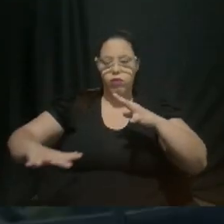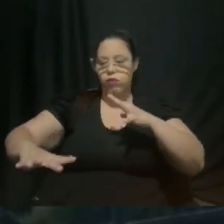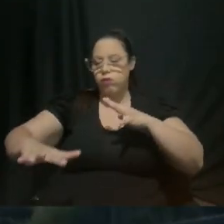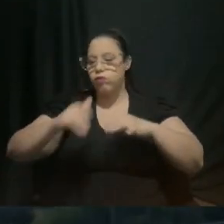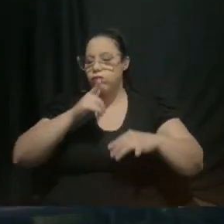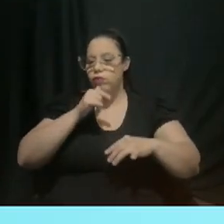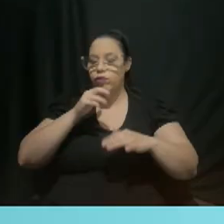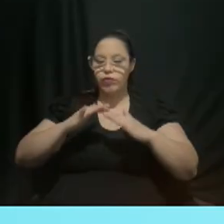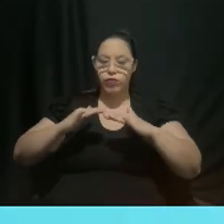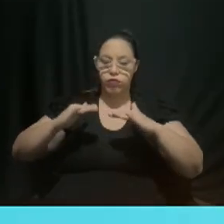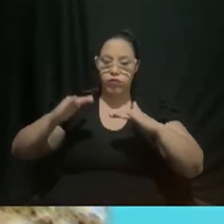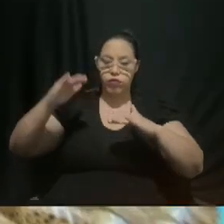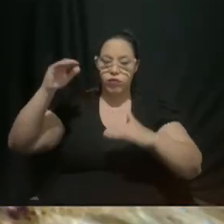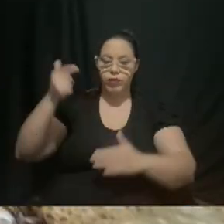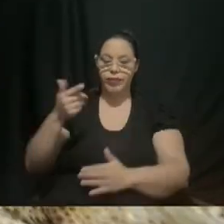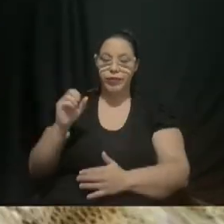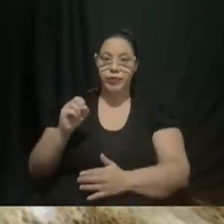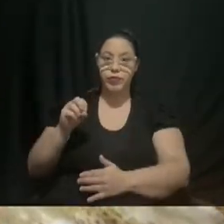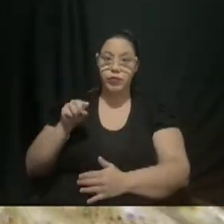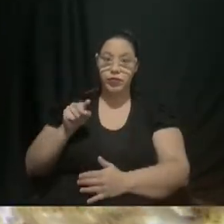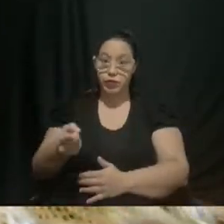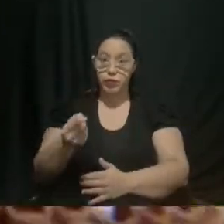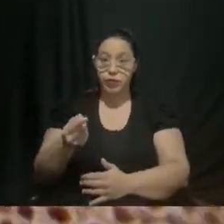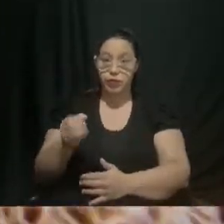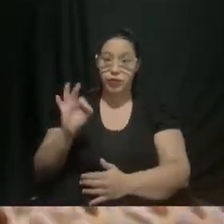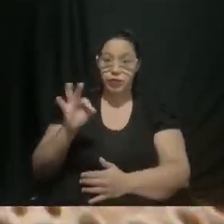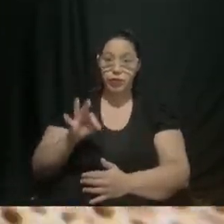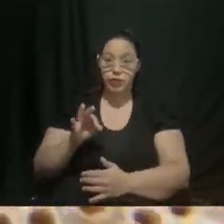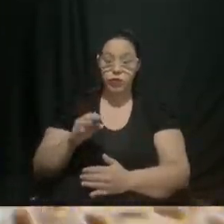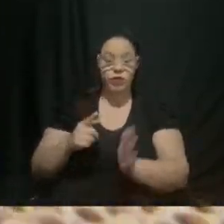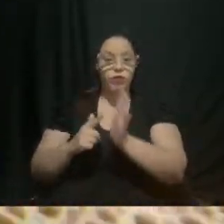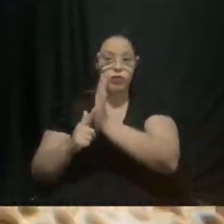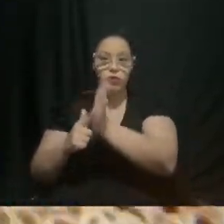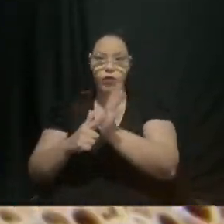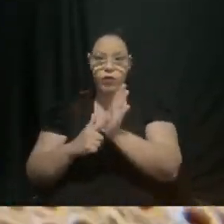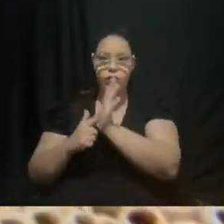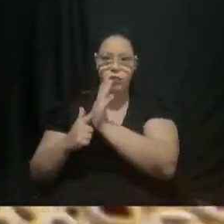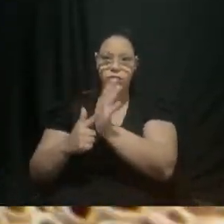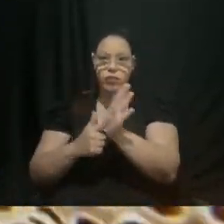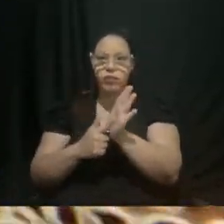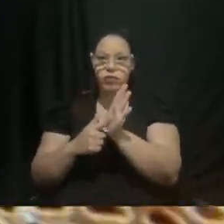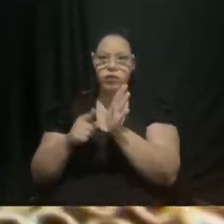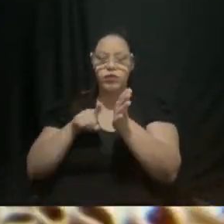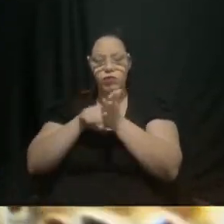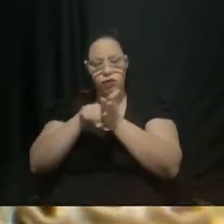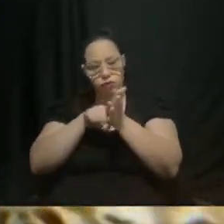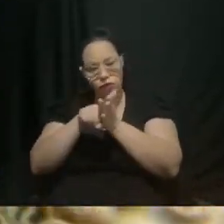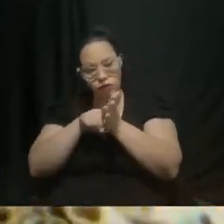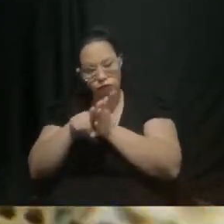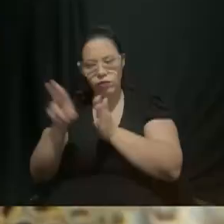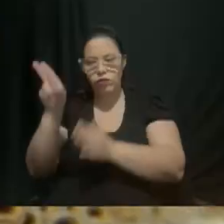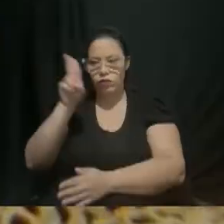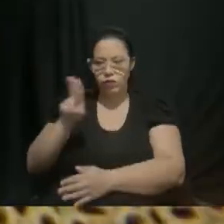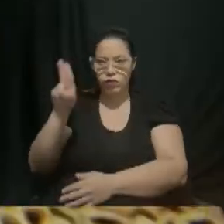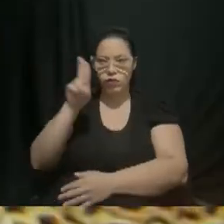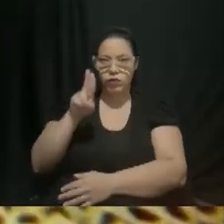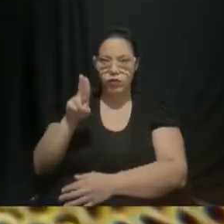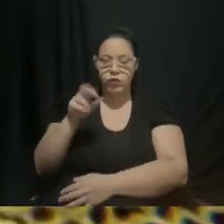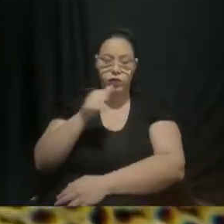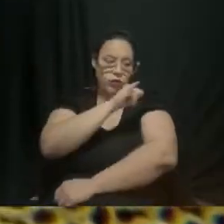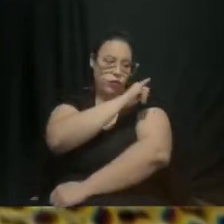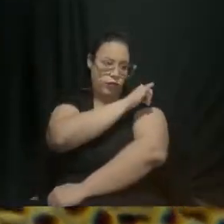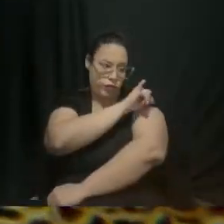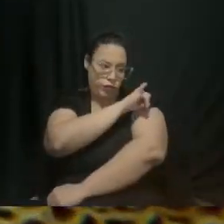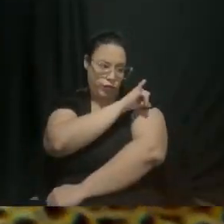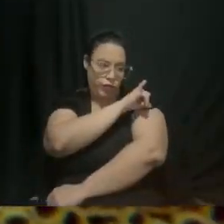de 10%. Um monitoramento de corais feito pelos pesquisadores da Universidade Estadual do Rio de Janeiro detectou